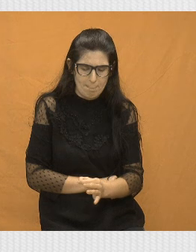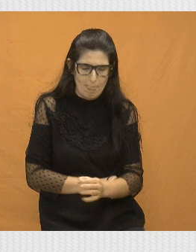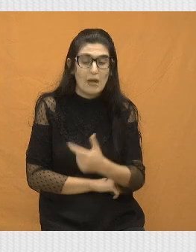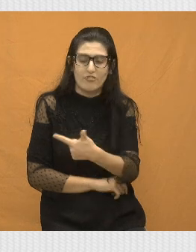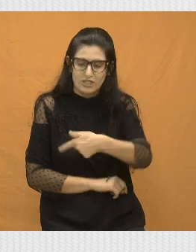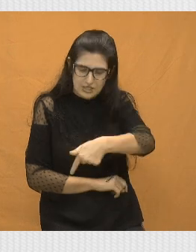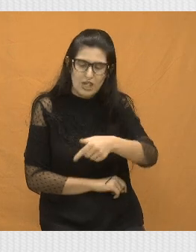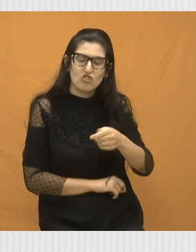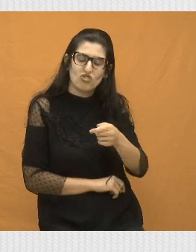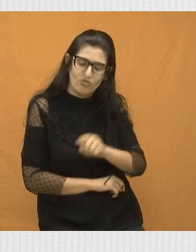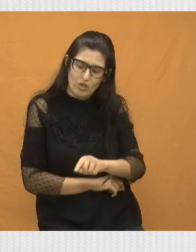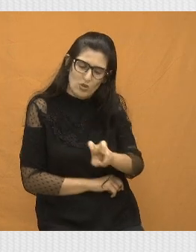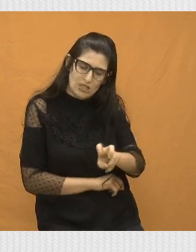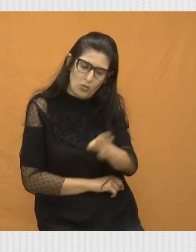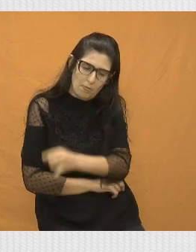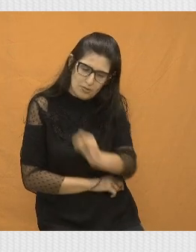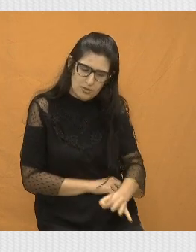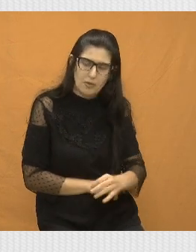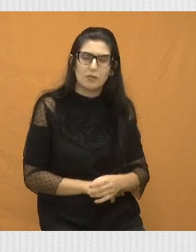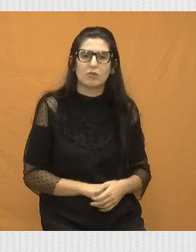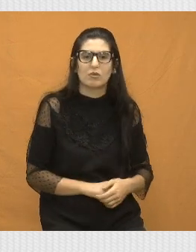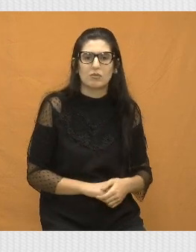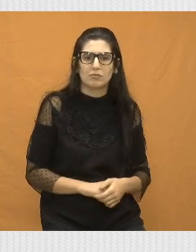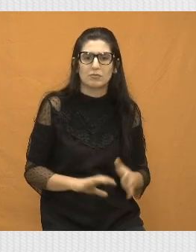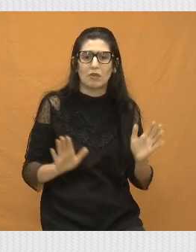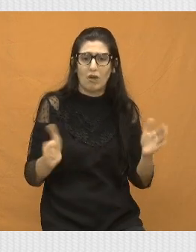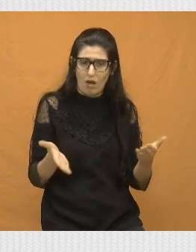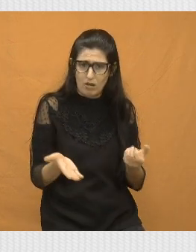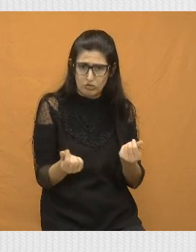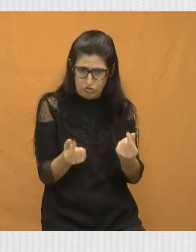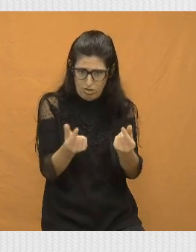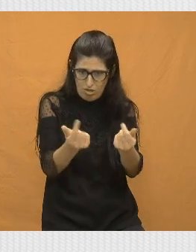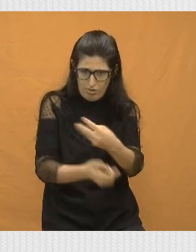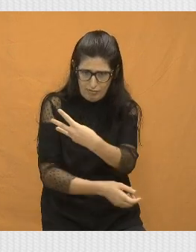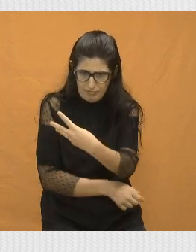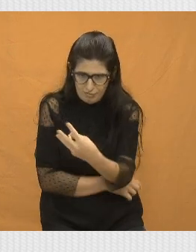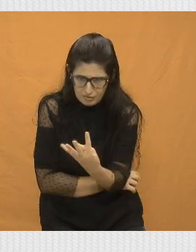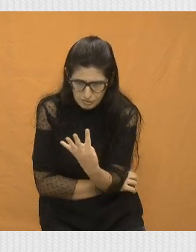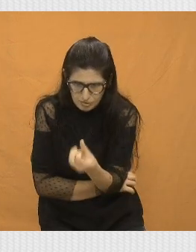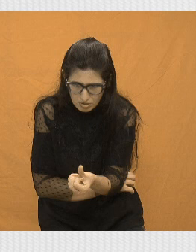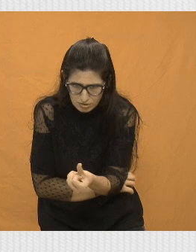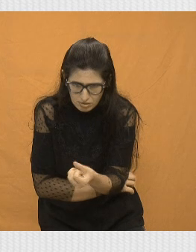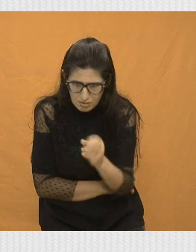27,5%. Capital, despesa de capital,